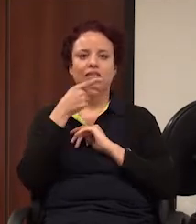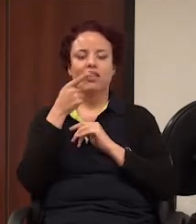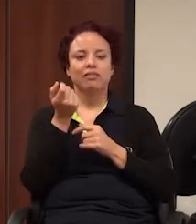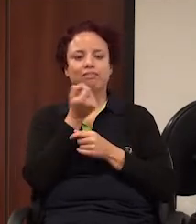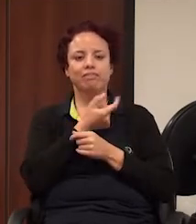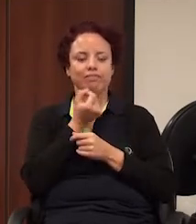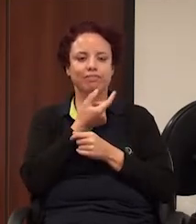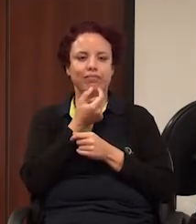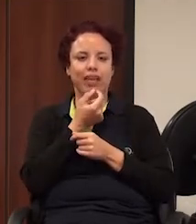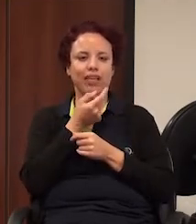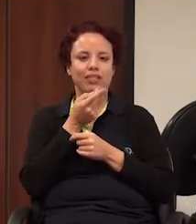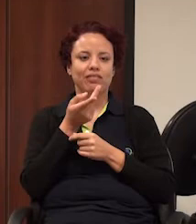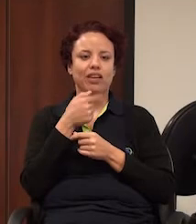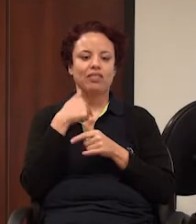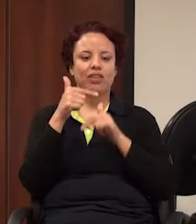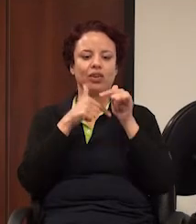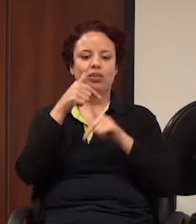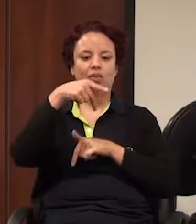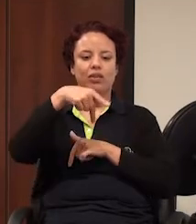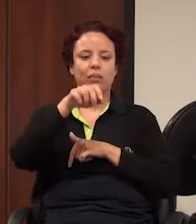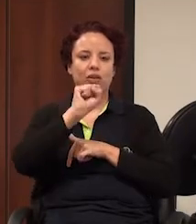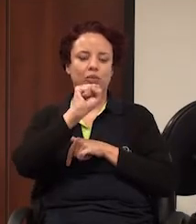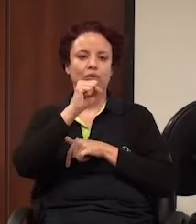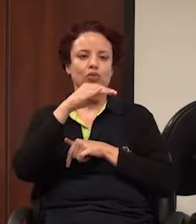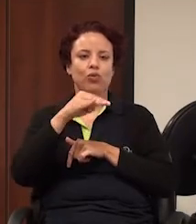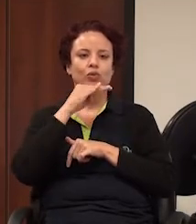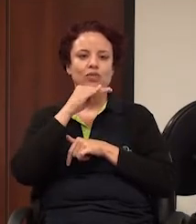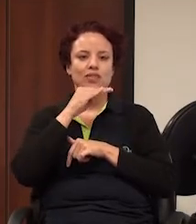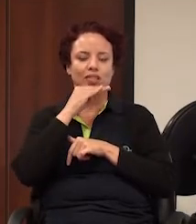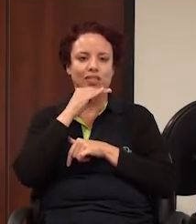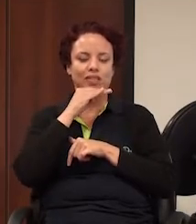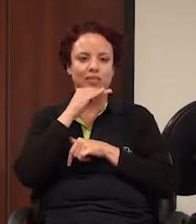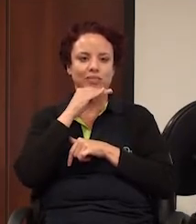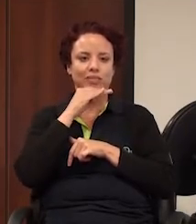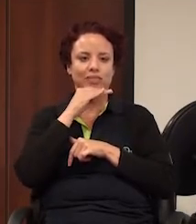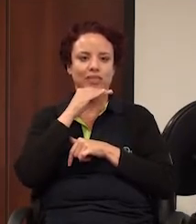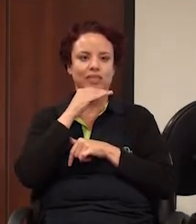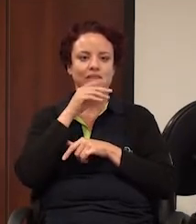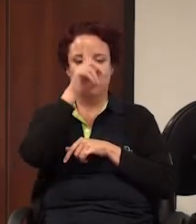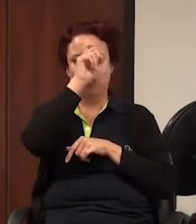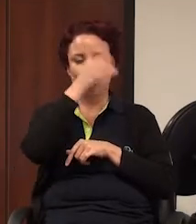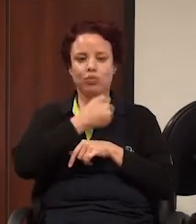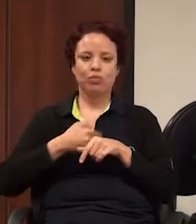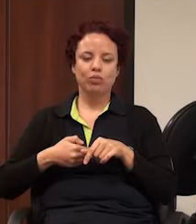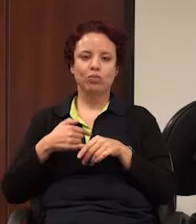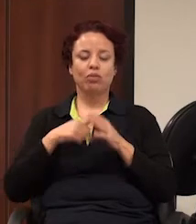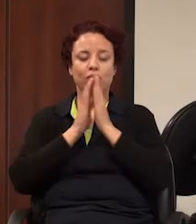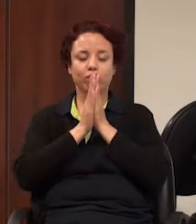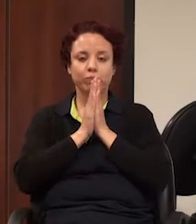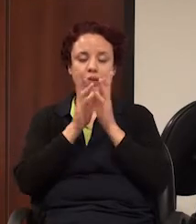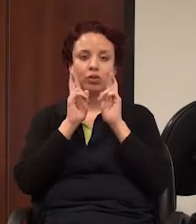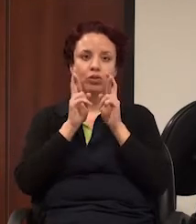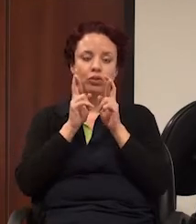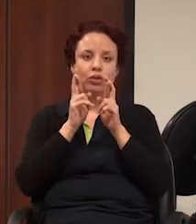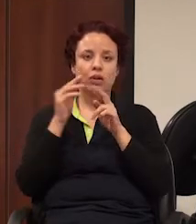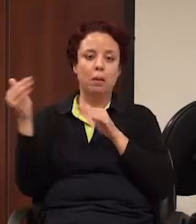dava, né, plantão ali do pronto-socorro de Santana, ele eu rezo para, por exemplo, né, não chegar no meu plantão uma criança,